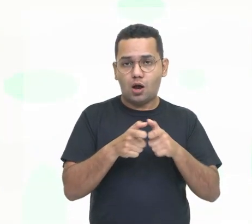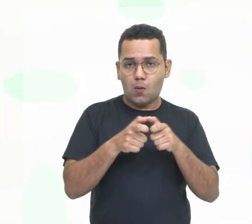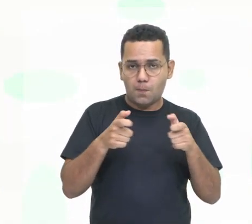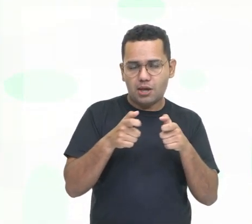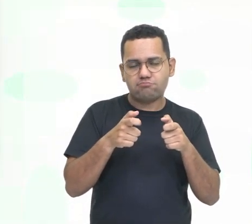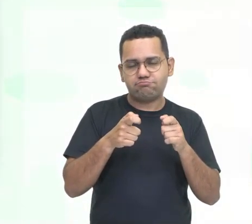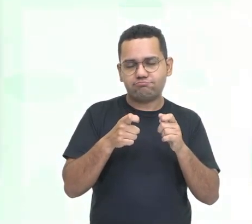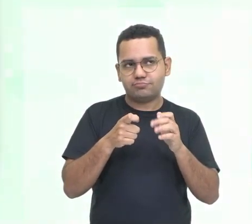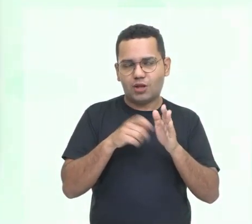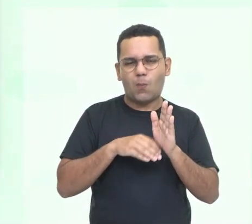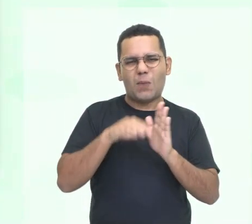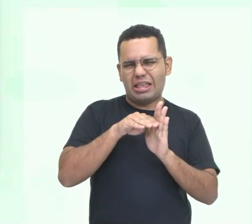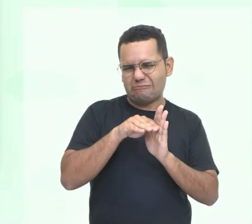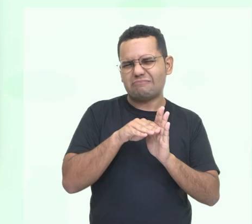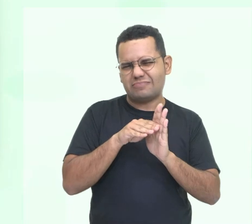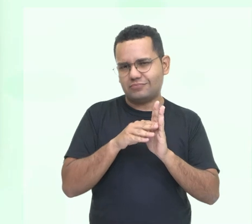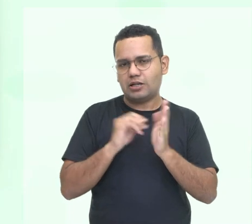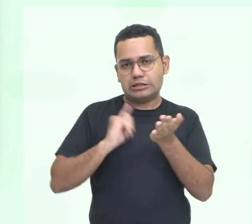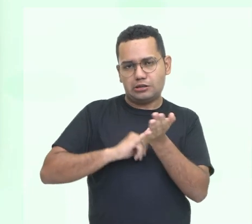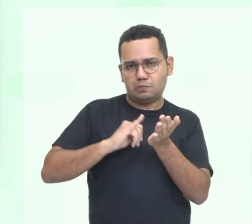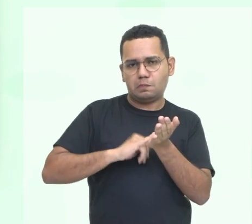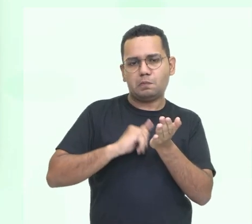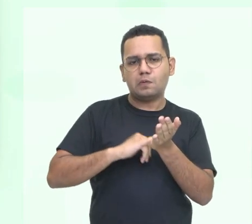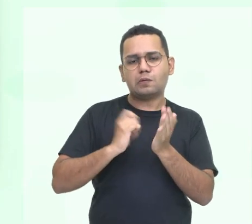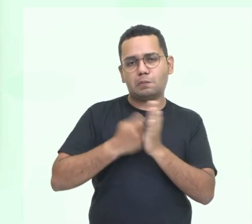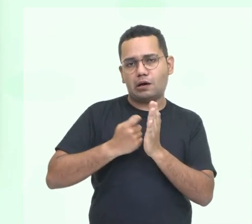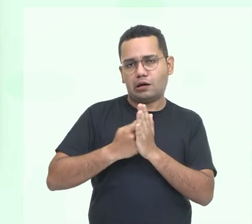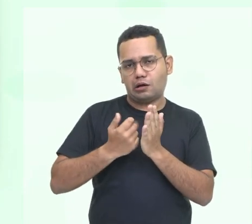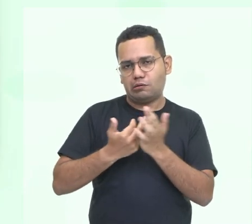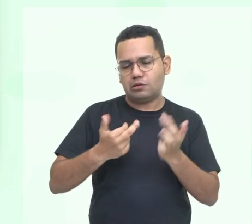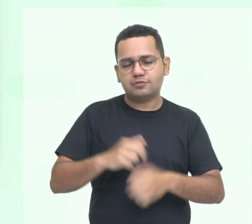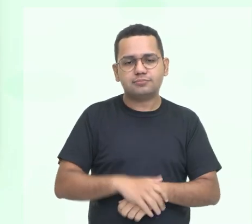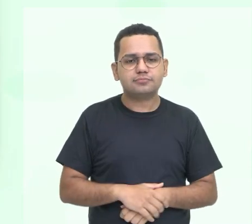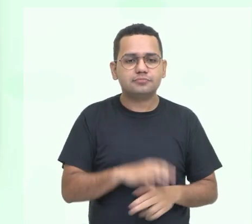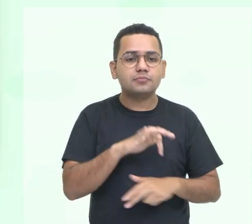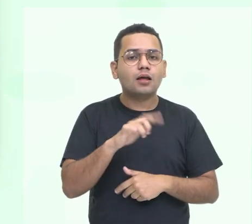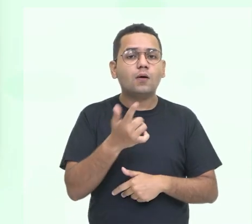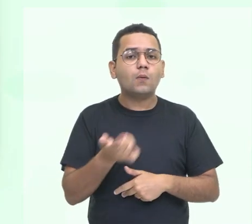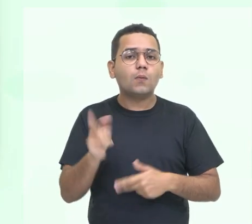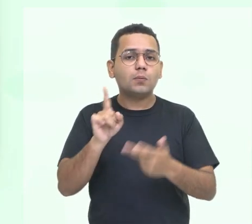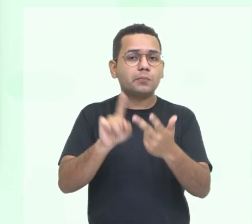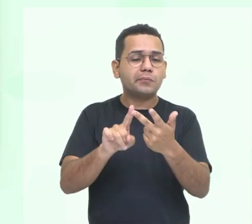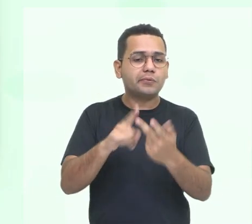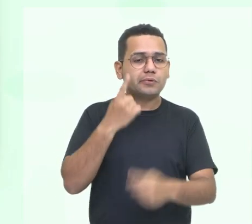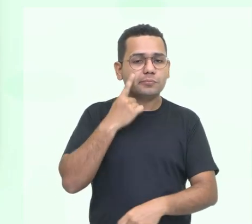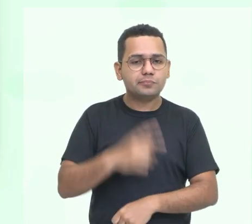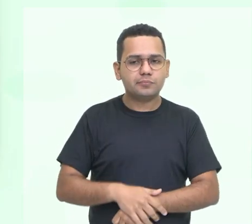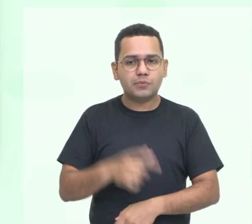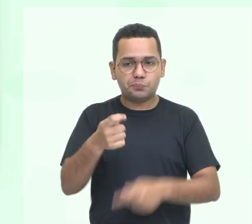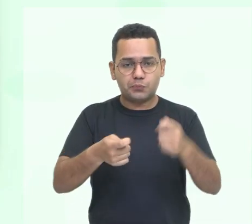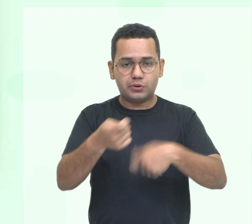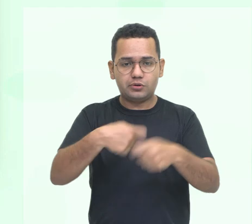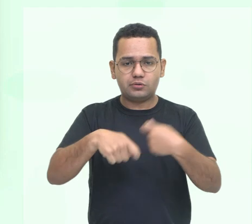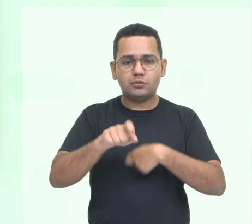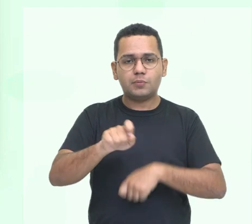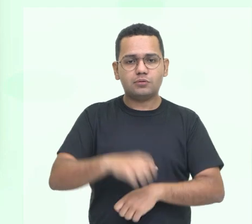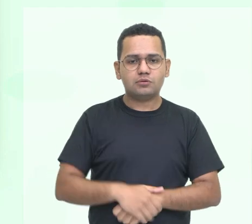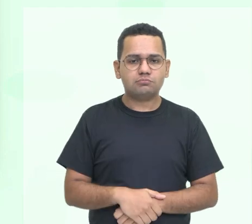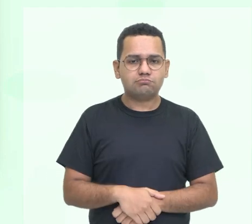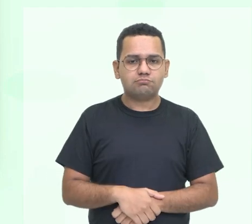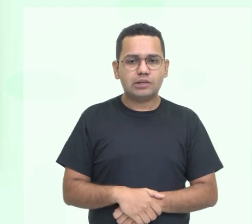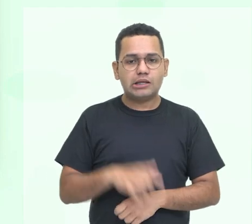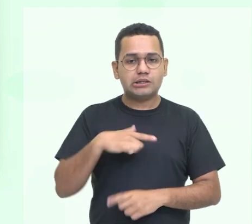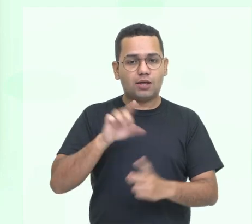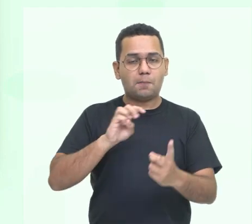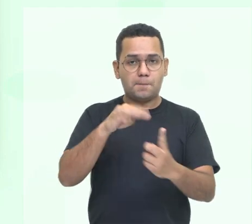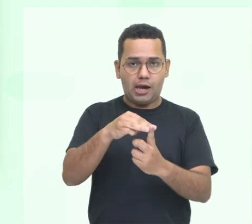ainda dessa crise, você vai ter como política econômica o quê? Metas, né, de inflação,